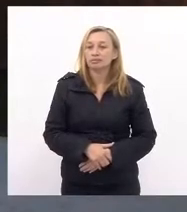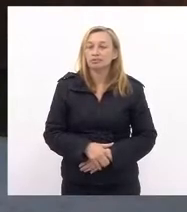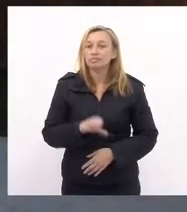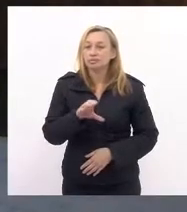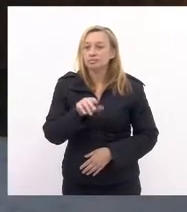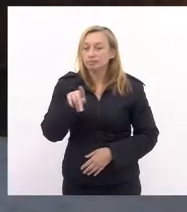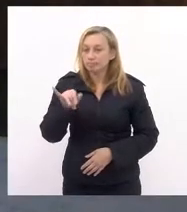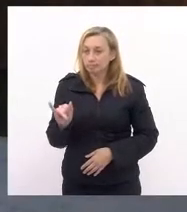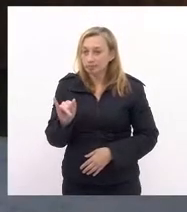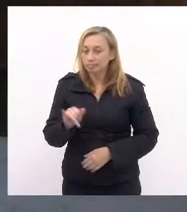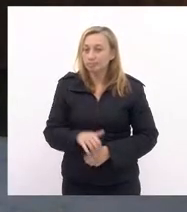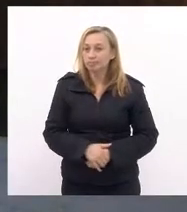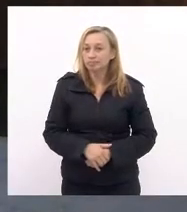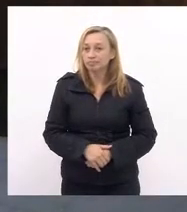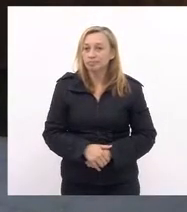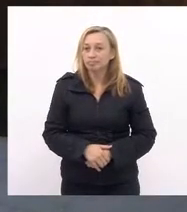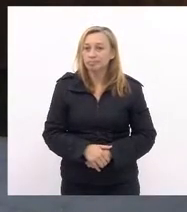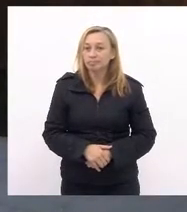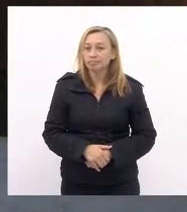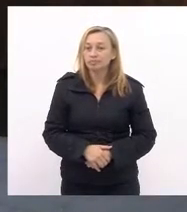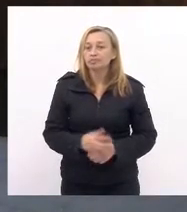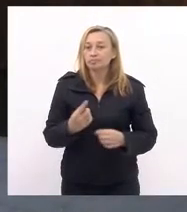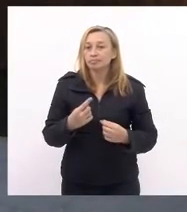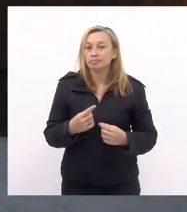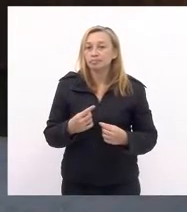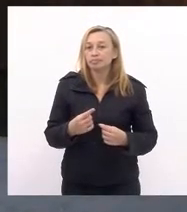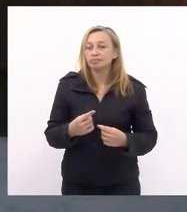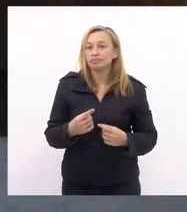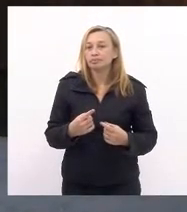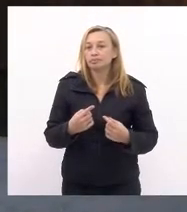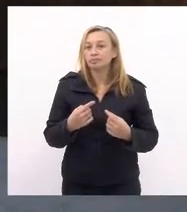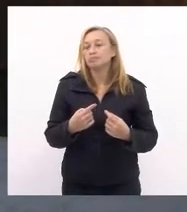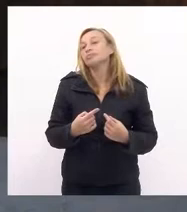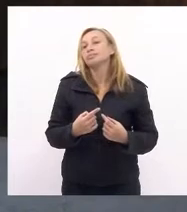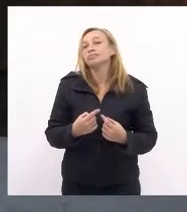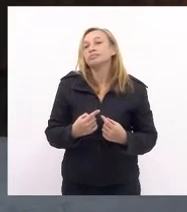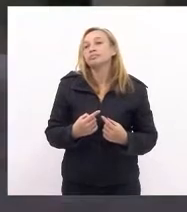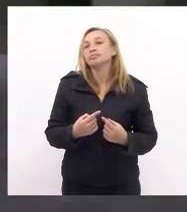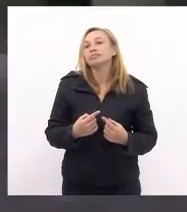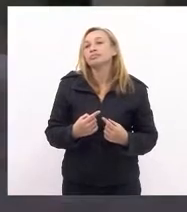CPI de intolerância religiosa.